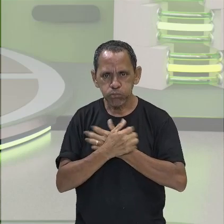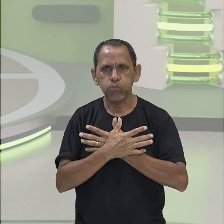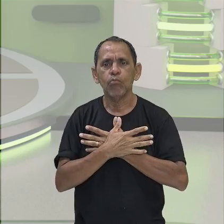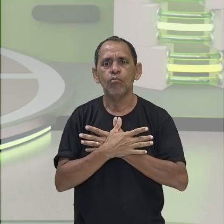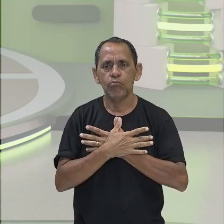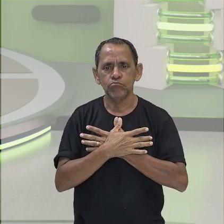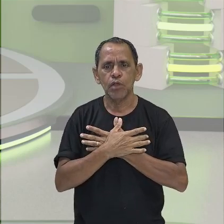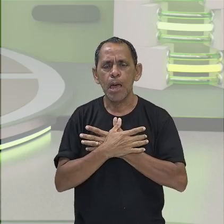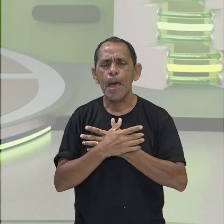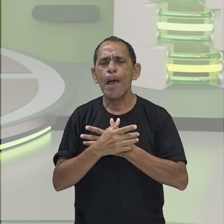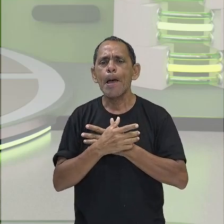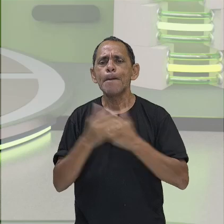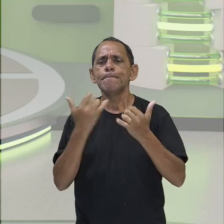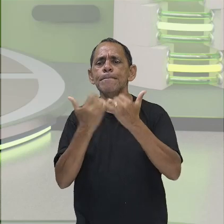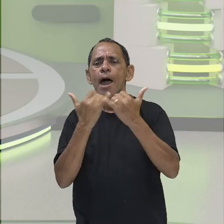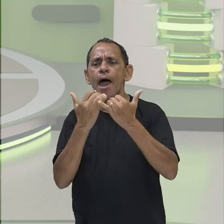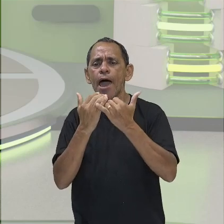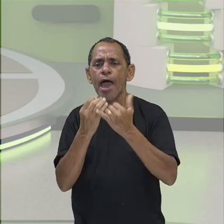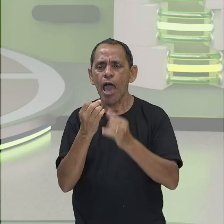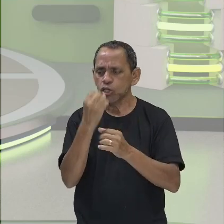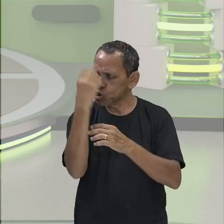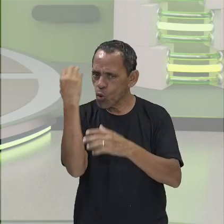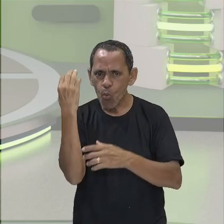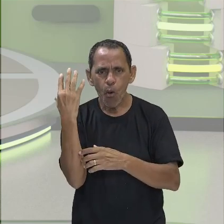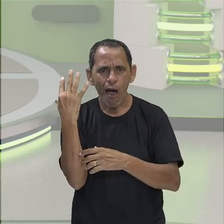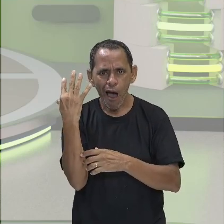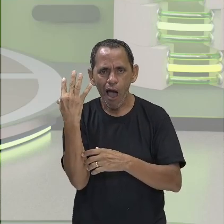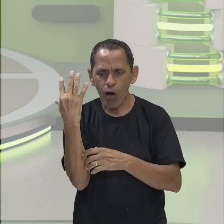brônquios, vamos dizer assim, tá? E lá na